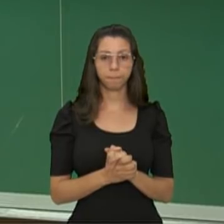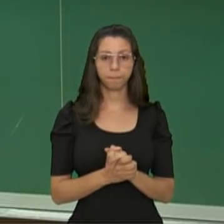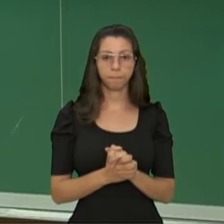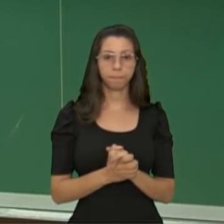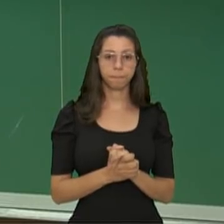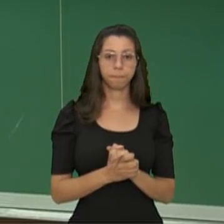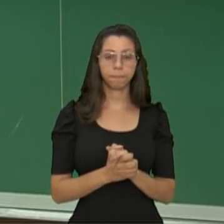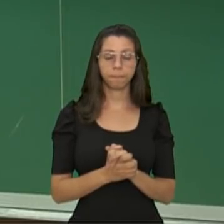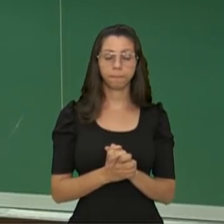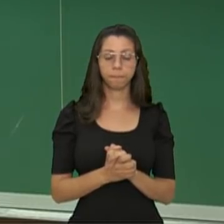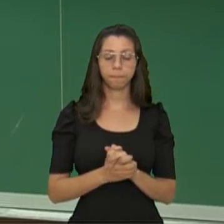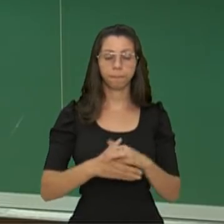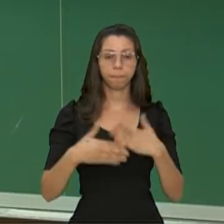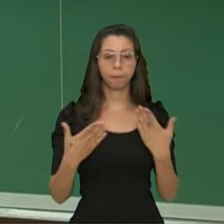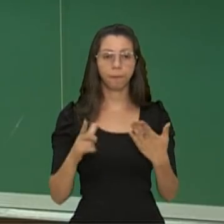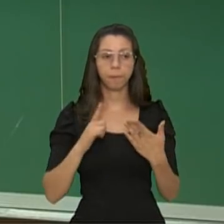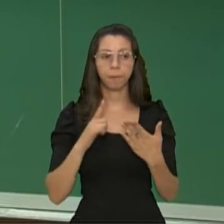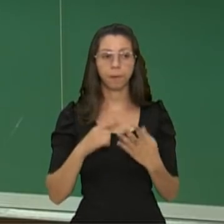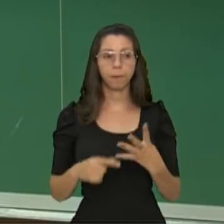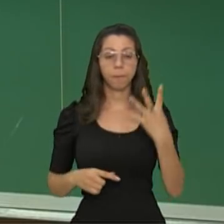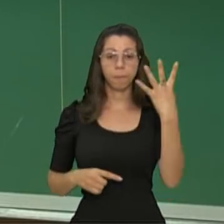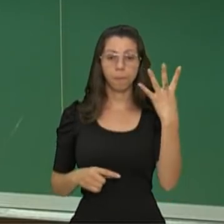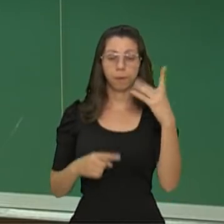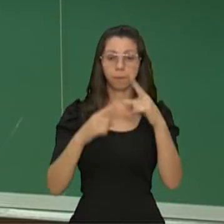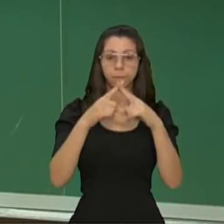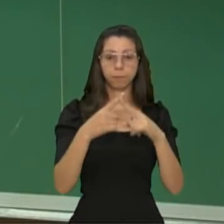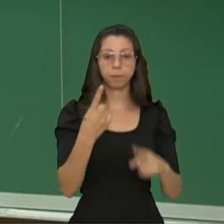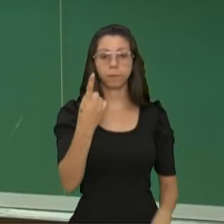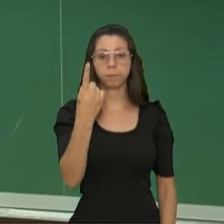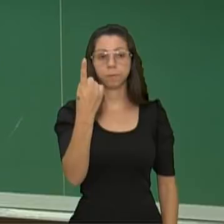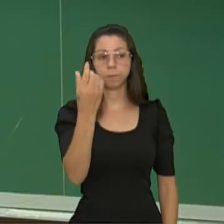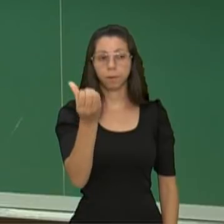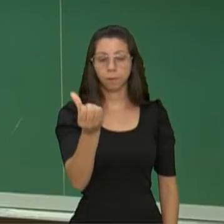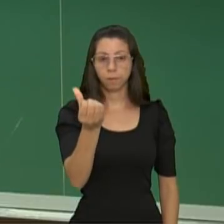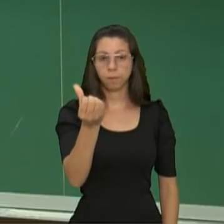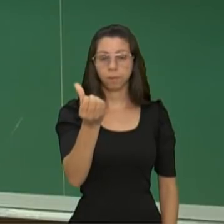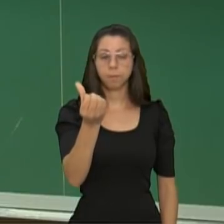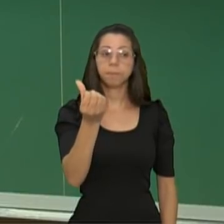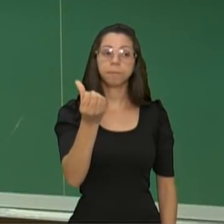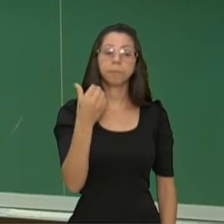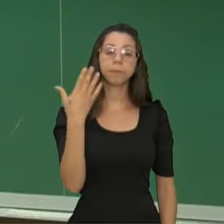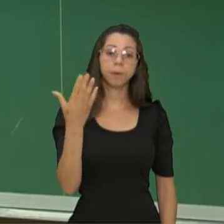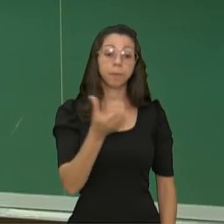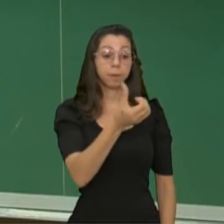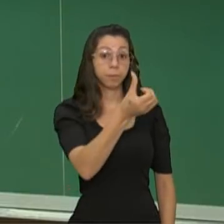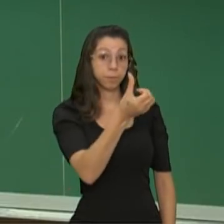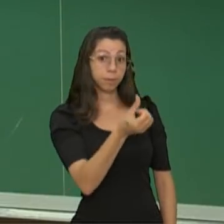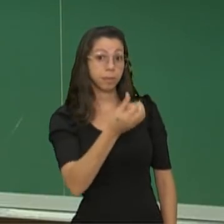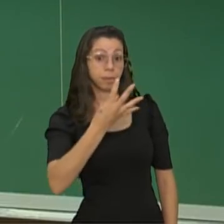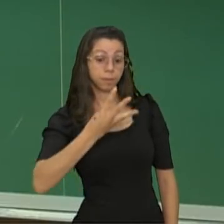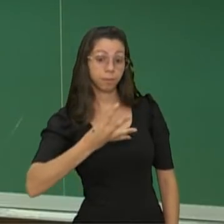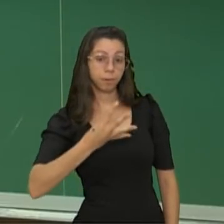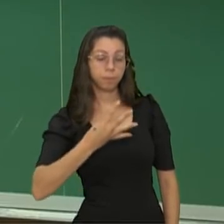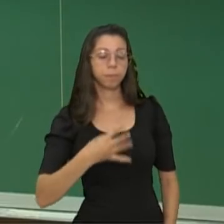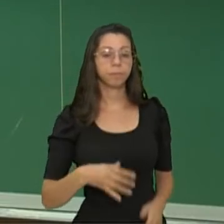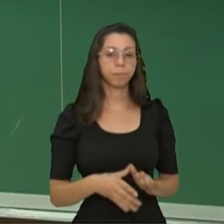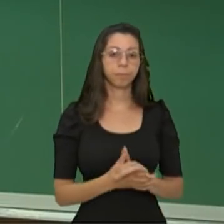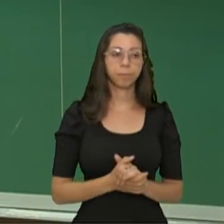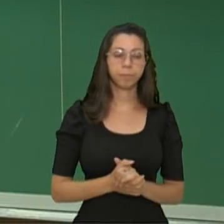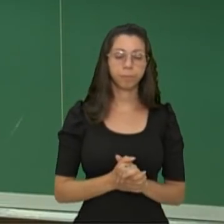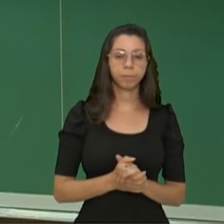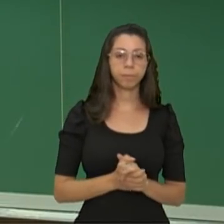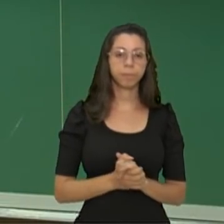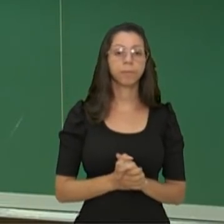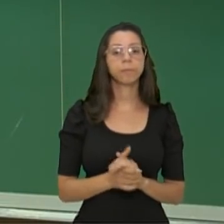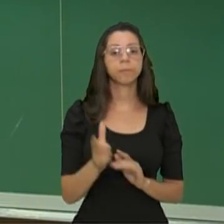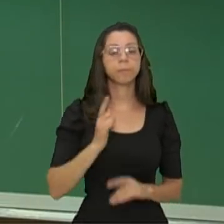vezes 16, isso, e 4 vezes 16 é o meu 64. Então, nós podemos observar